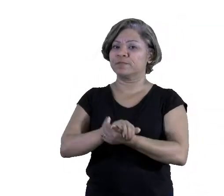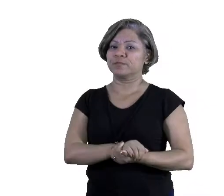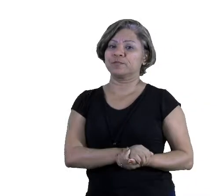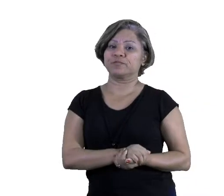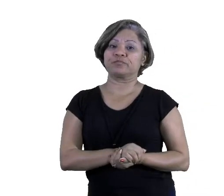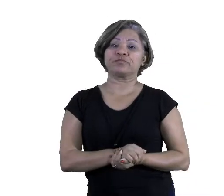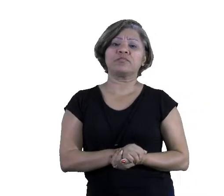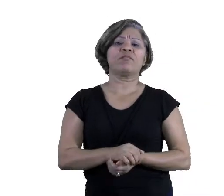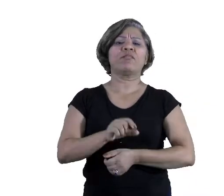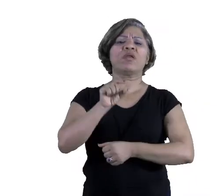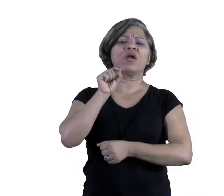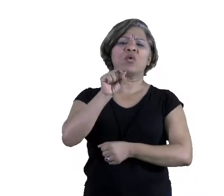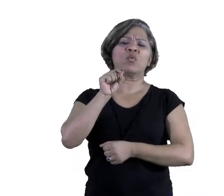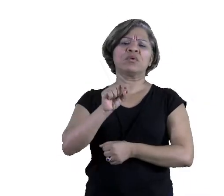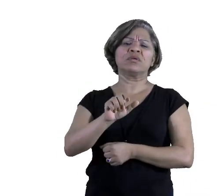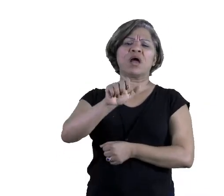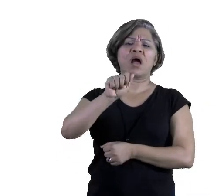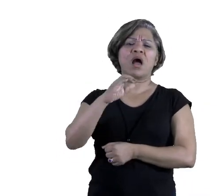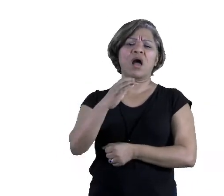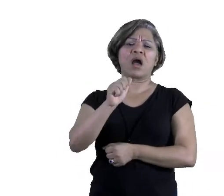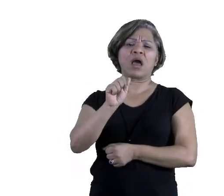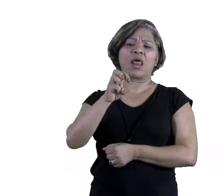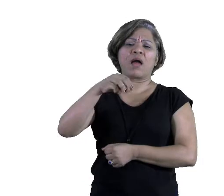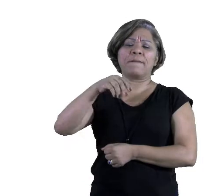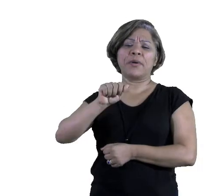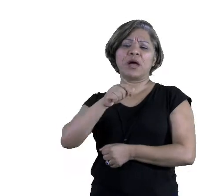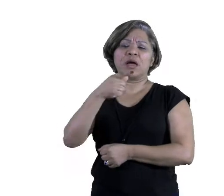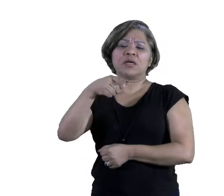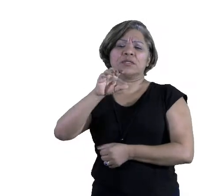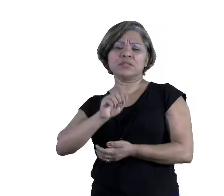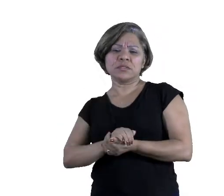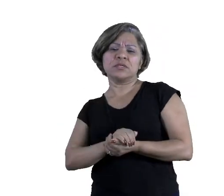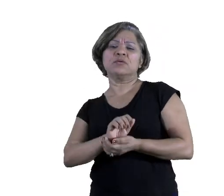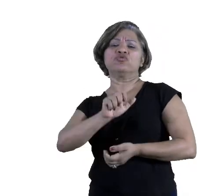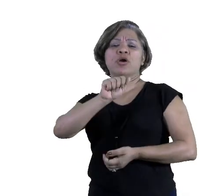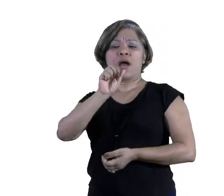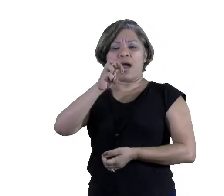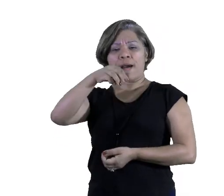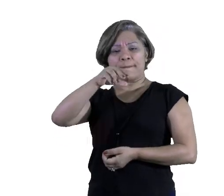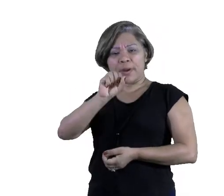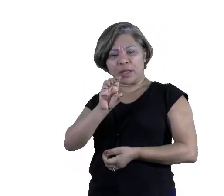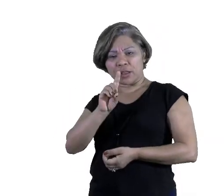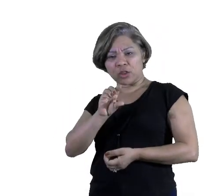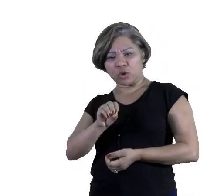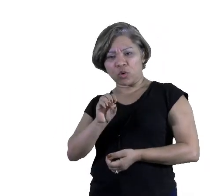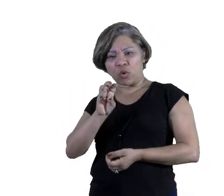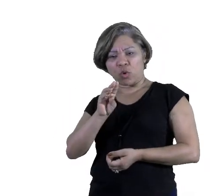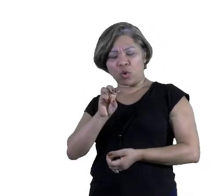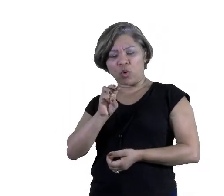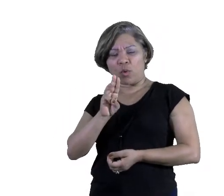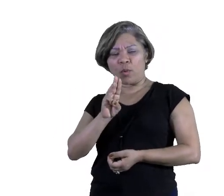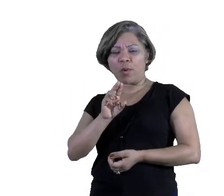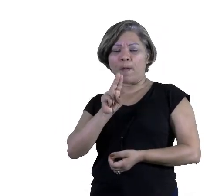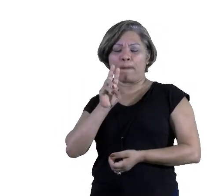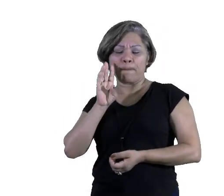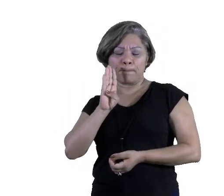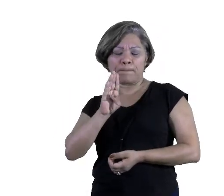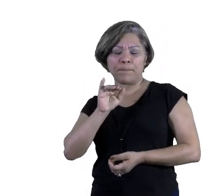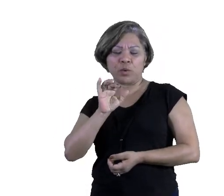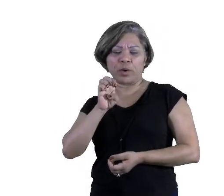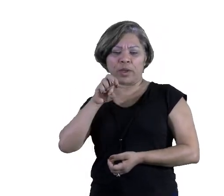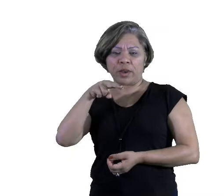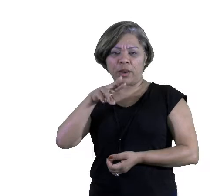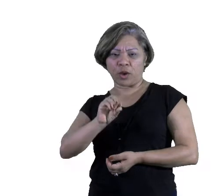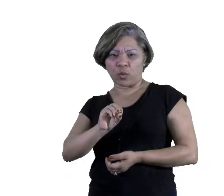Professor, o que seria essa revolta, a Aclamação de Amador Bueno? Bom, essa revolta foi uma revolta que ocorreu,